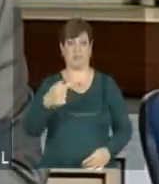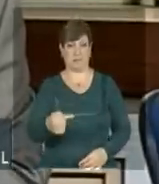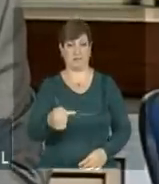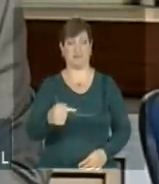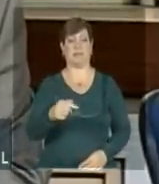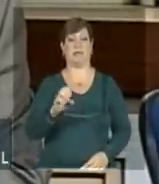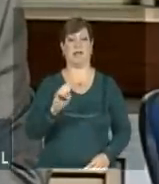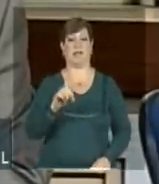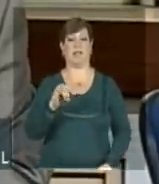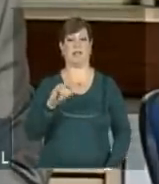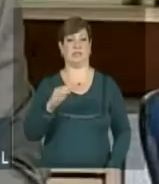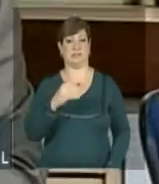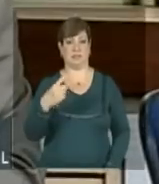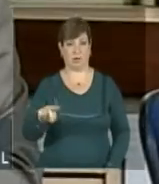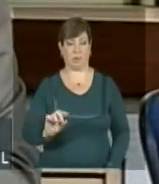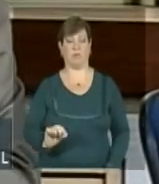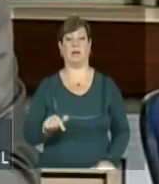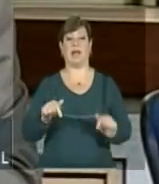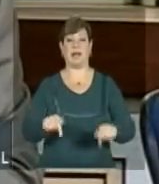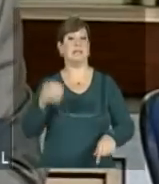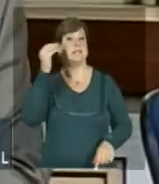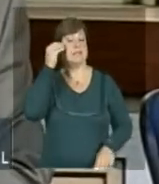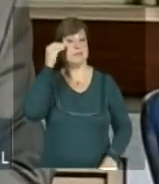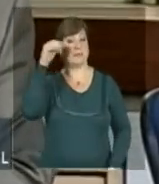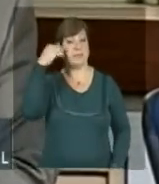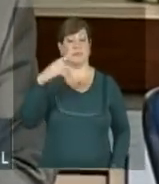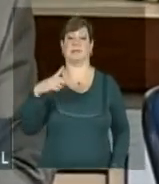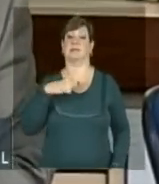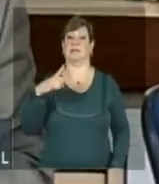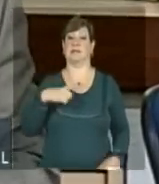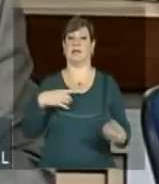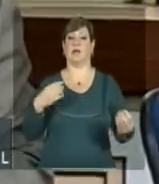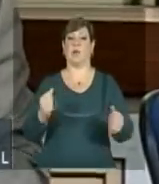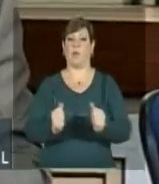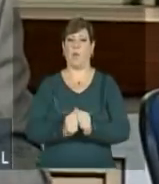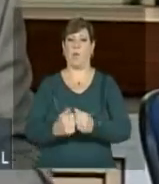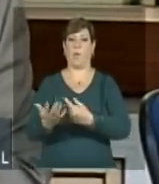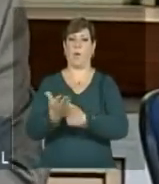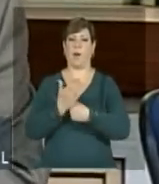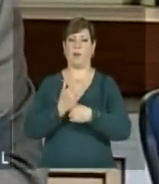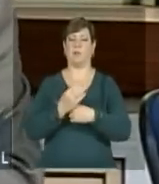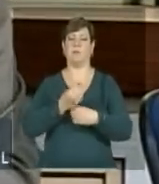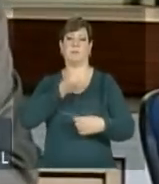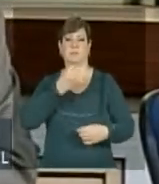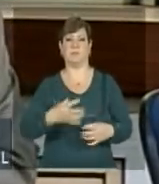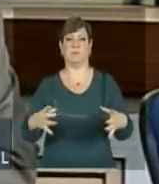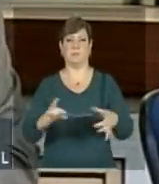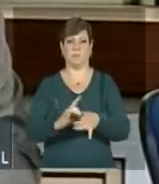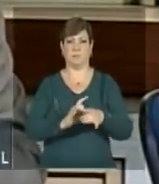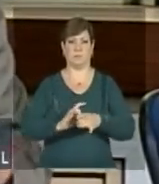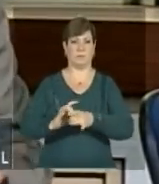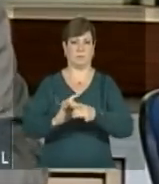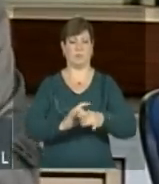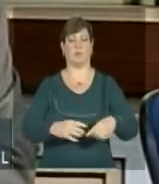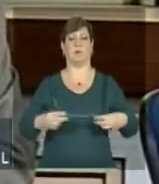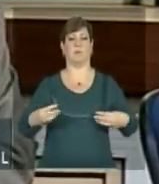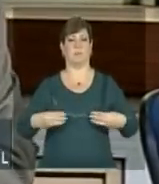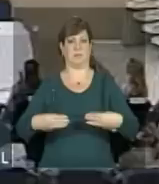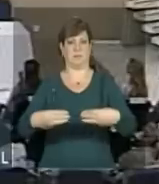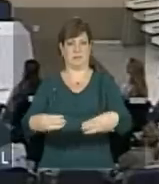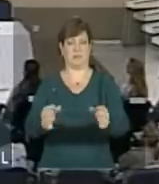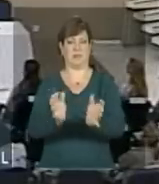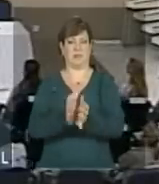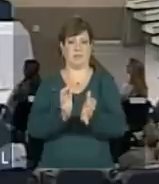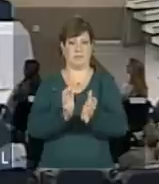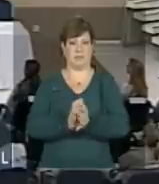uma experiência que conta com um apoio substancial do Ministério do Planejamento, Orçamento e Gestão, do qual a ENAP